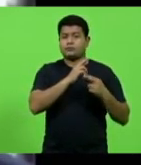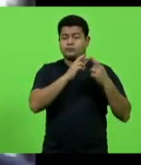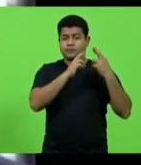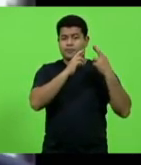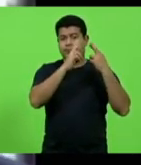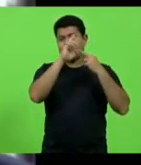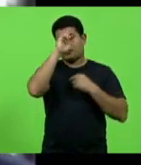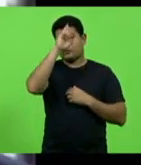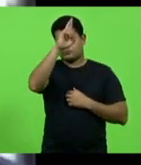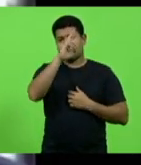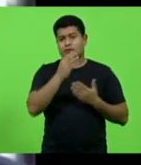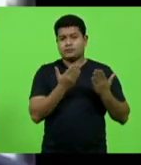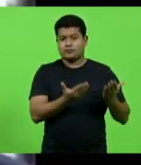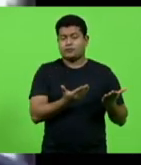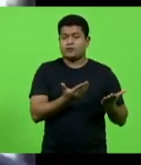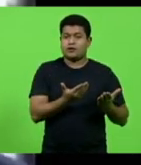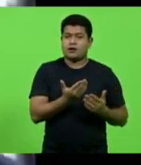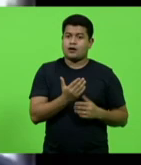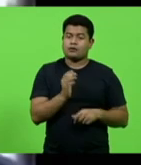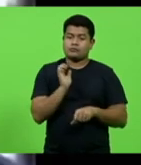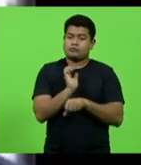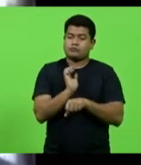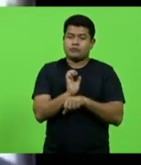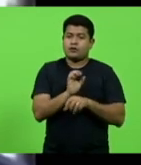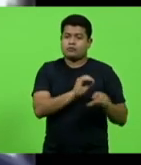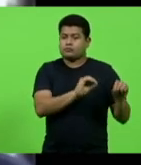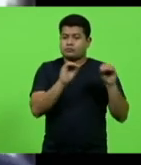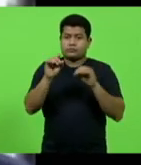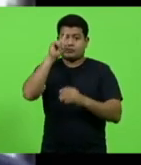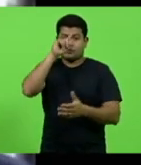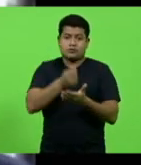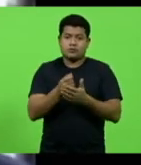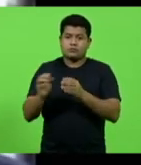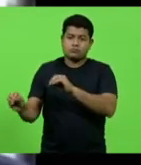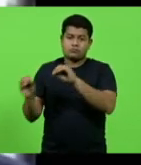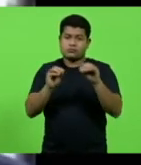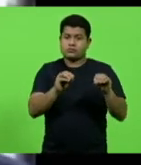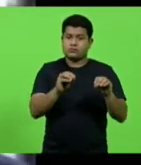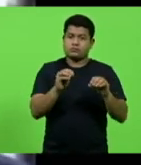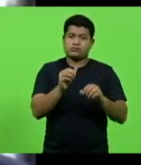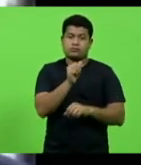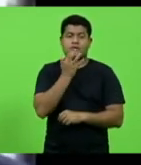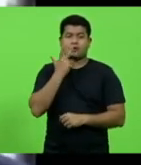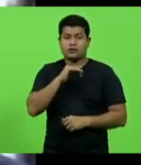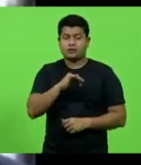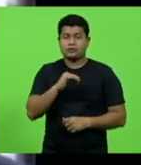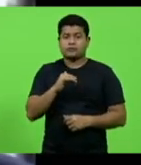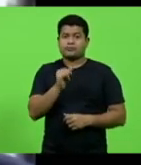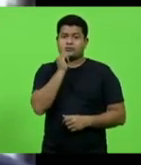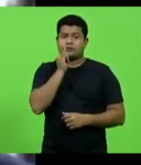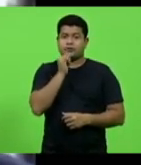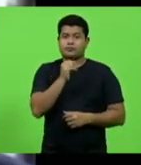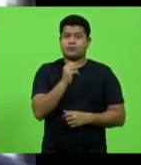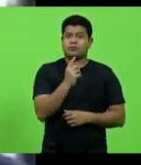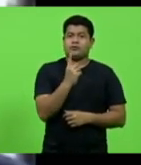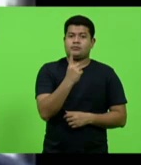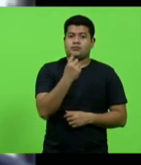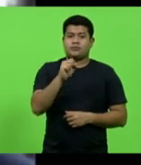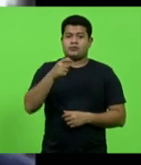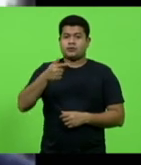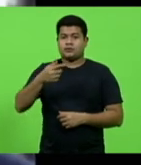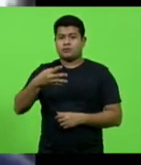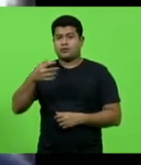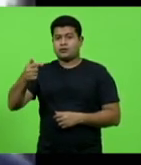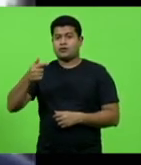para outros lares. Então, tem uma lei de 1647 que diz que onde tivesse 50 famílias deveria haver uma